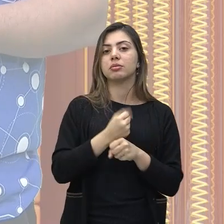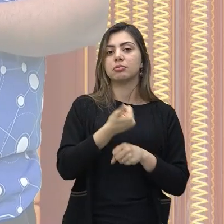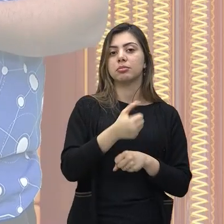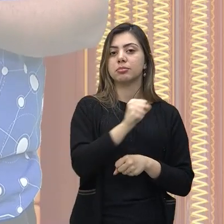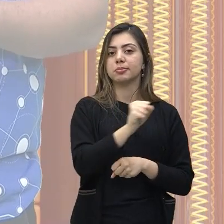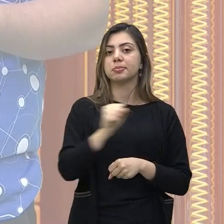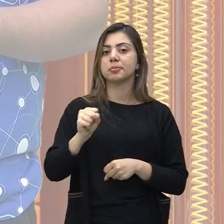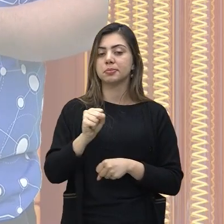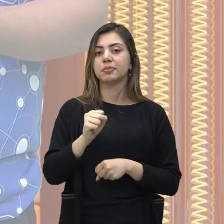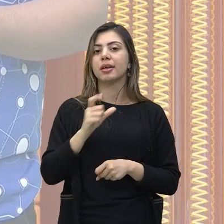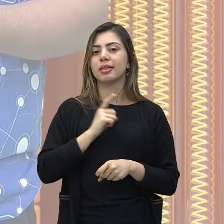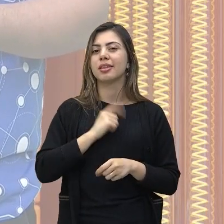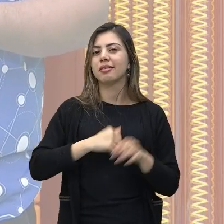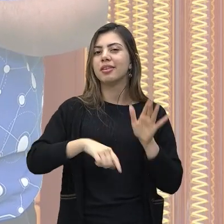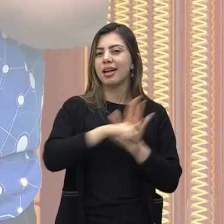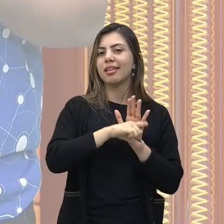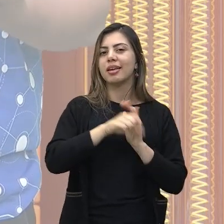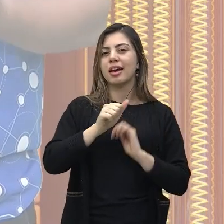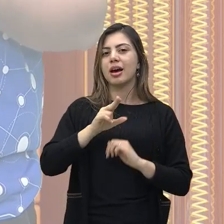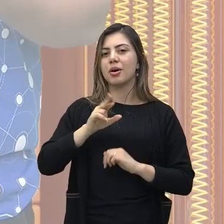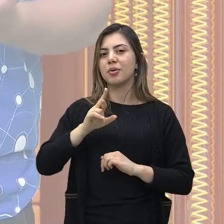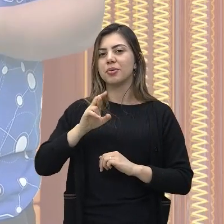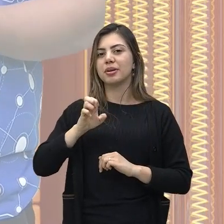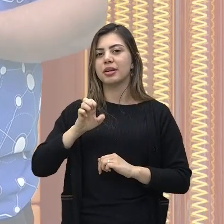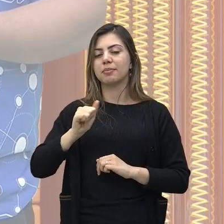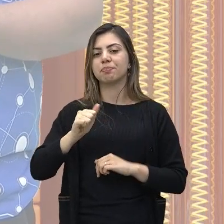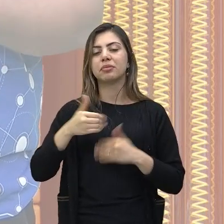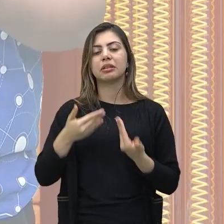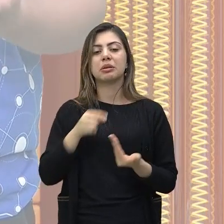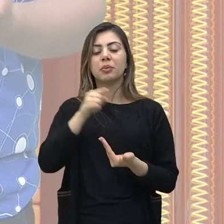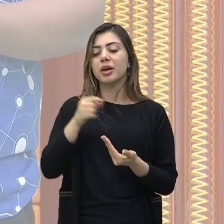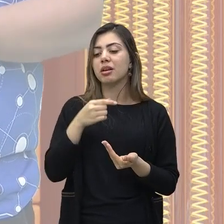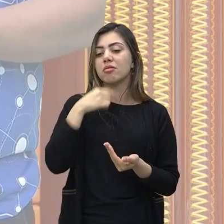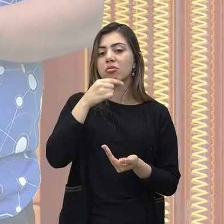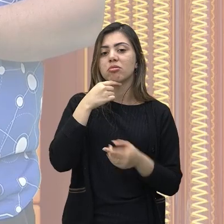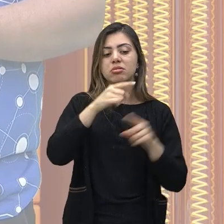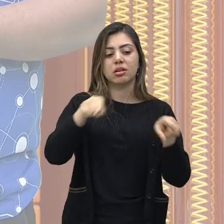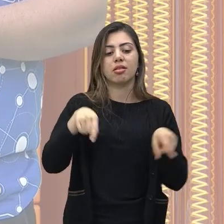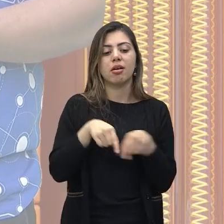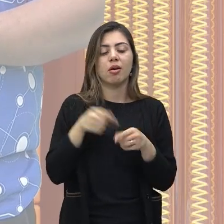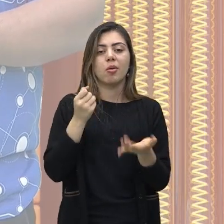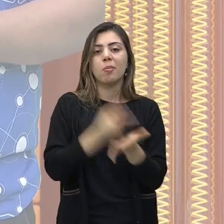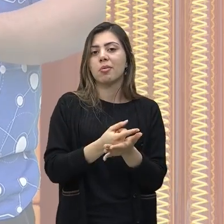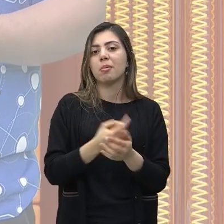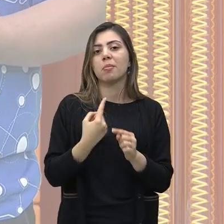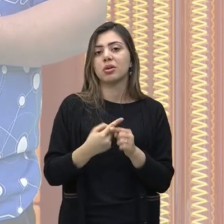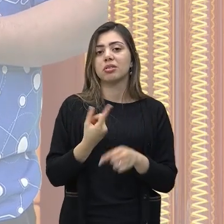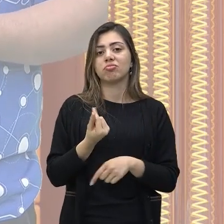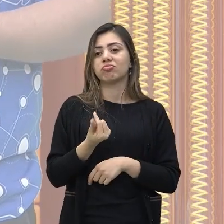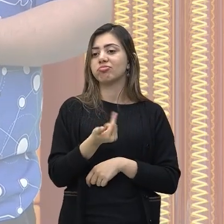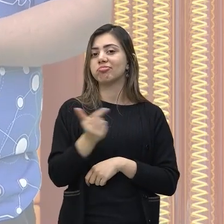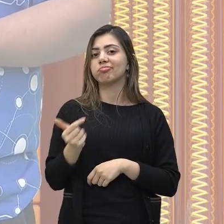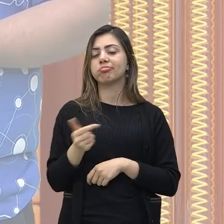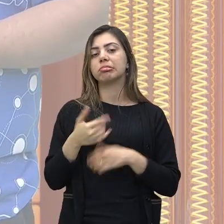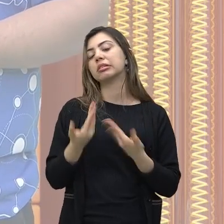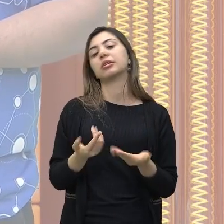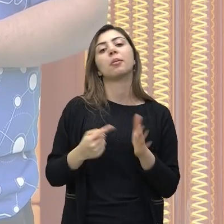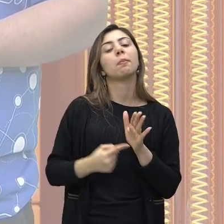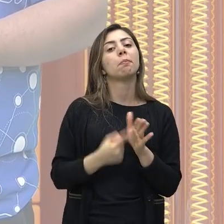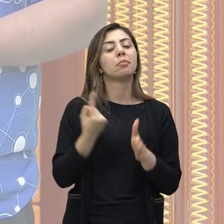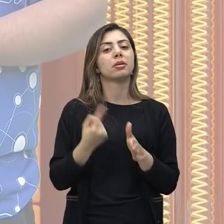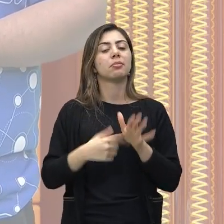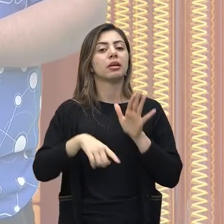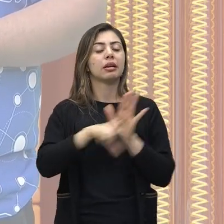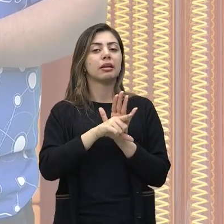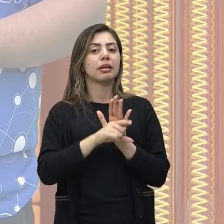1888, com a Lei Áurea, eles não tinham como ter acesso à terra porque não tinham dinheiro para comprar. Então, a primeira legislação brasileira a tratar da